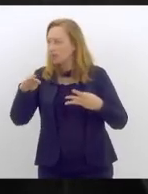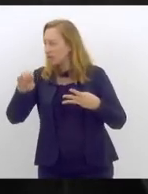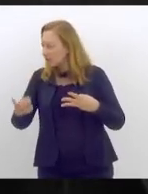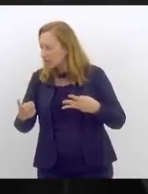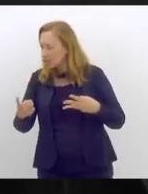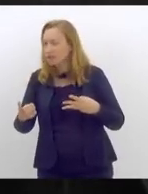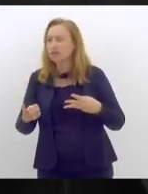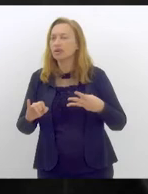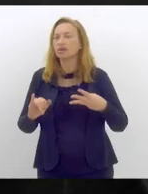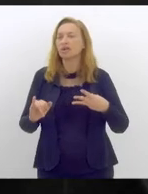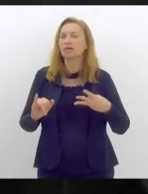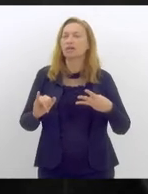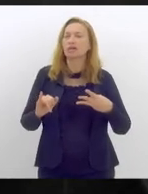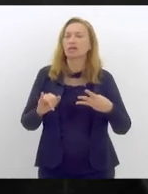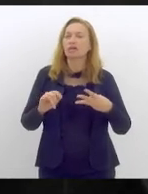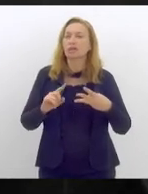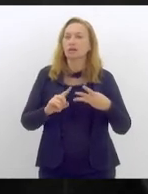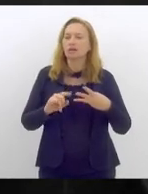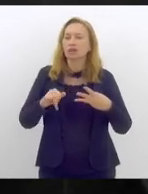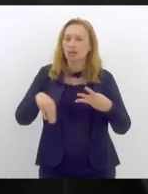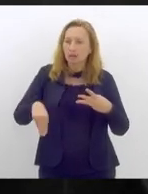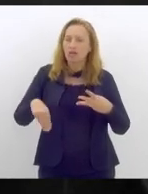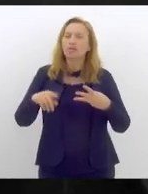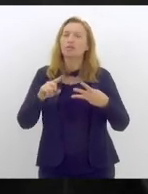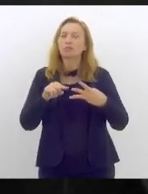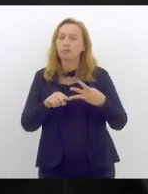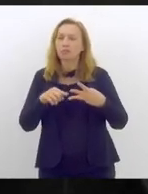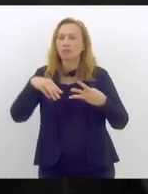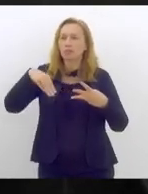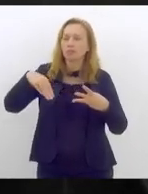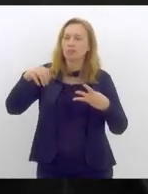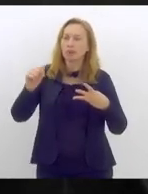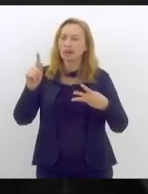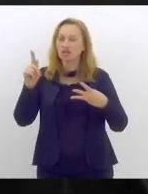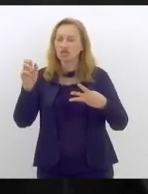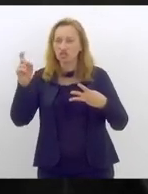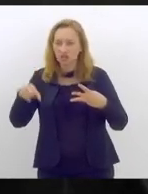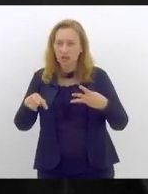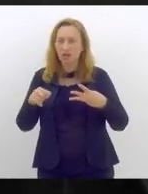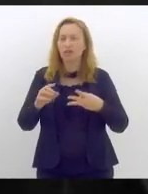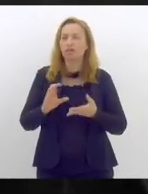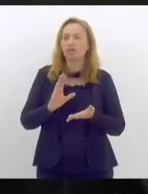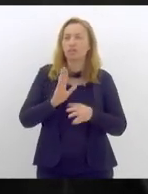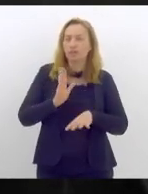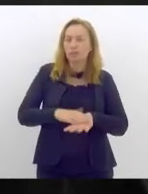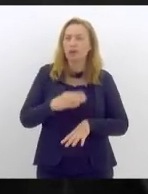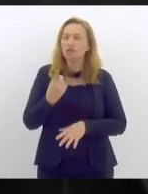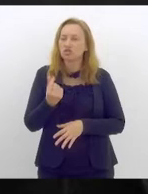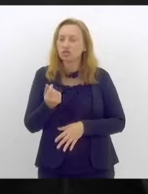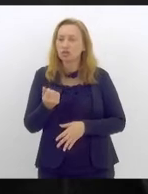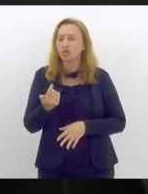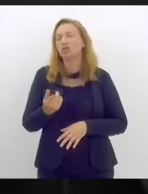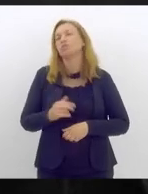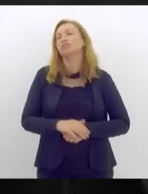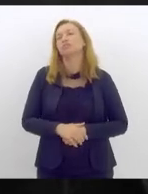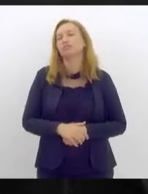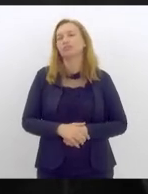reivindicam direitos a mais recursos para além do que recebem